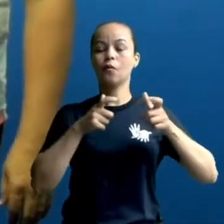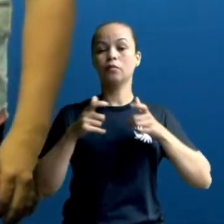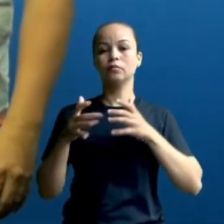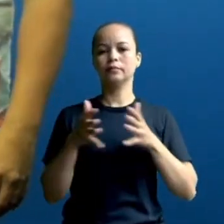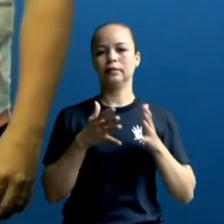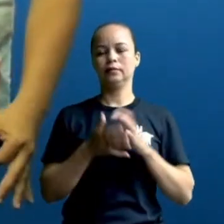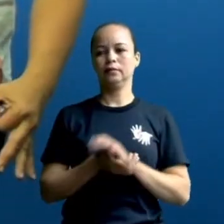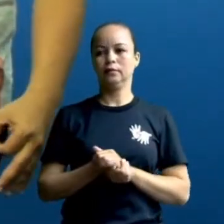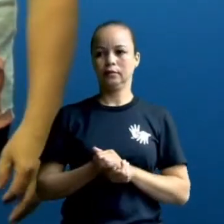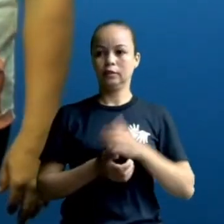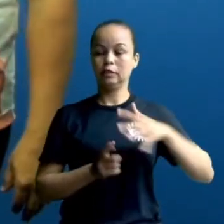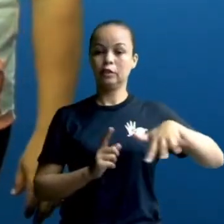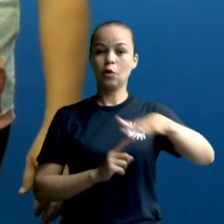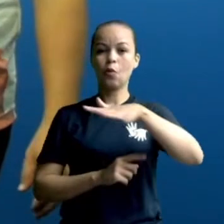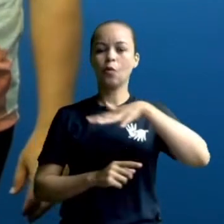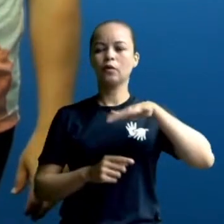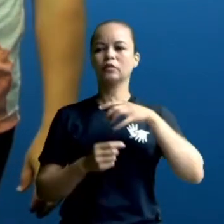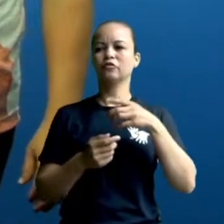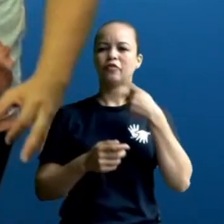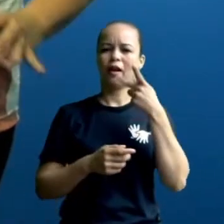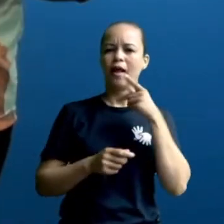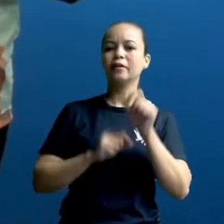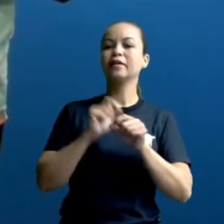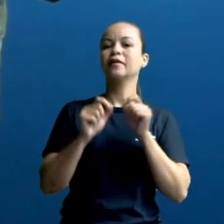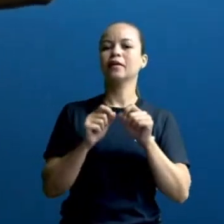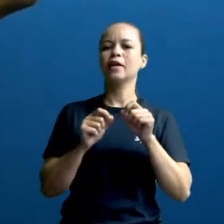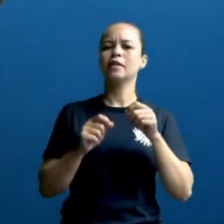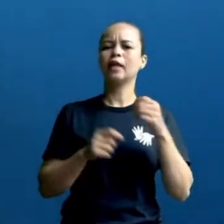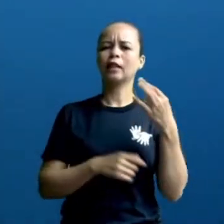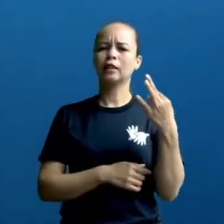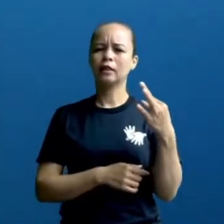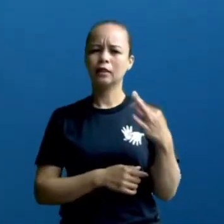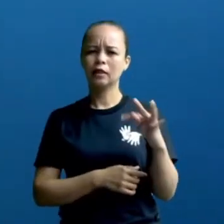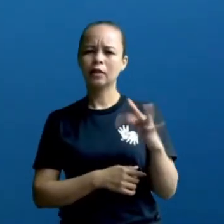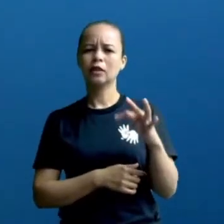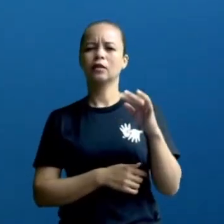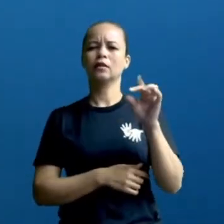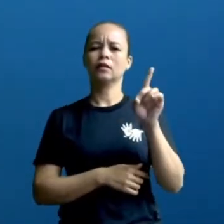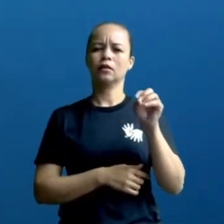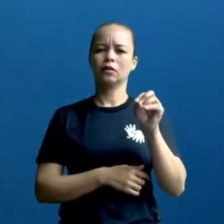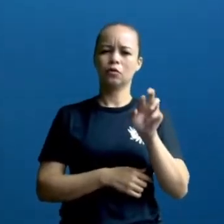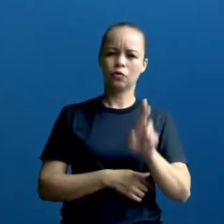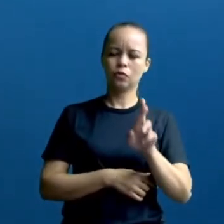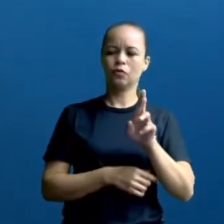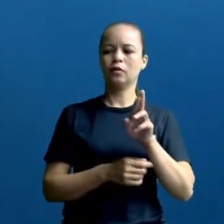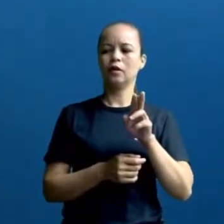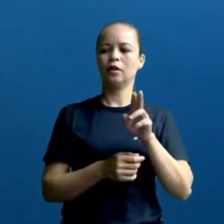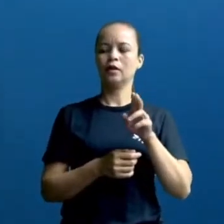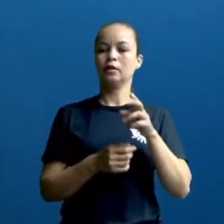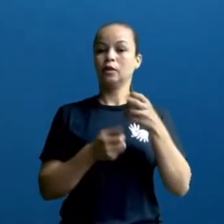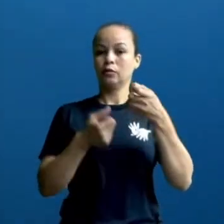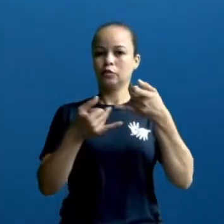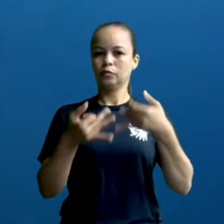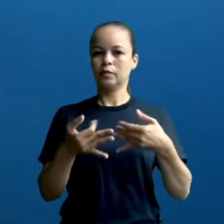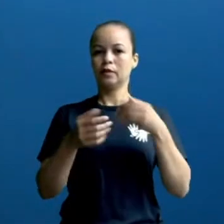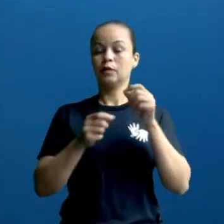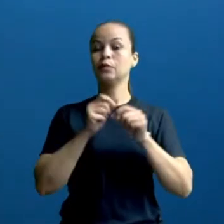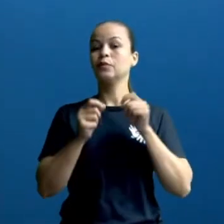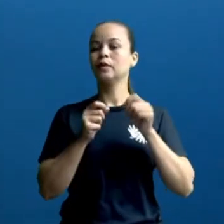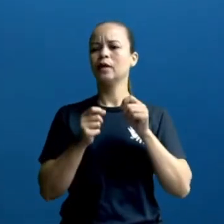não poderia deixar de falar da dor. E aqui eu trouxe uma espécie de